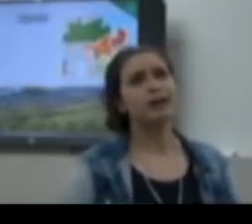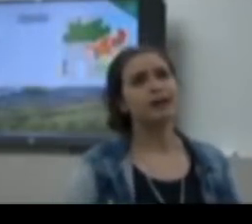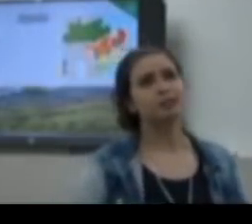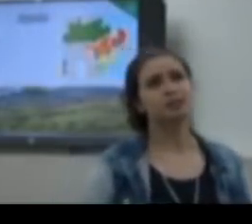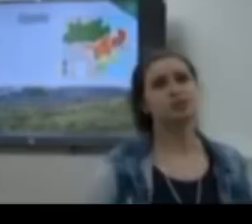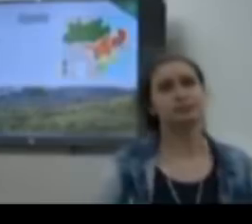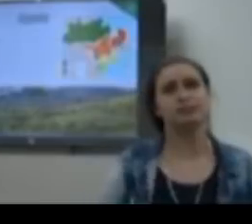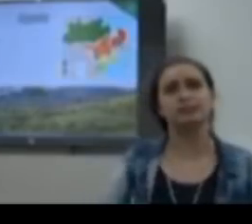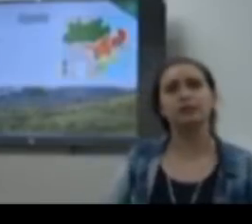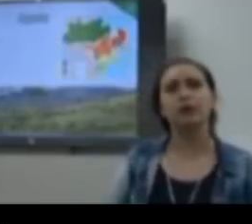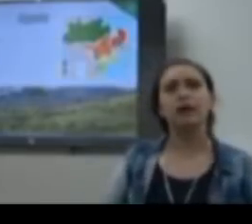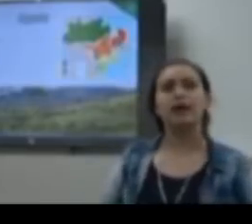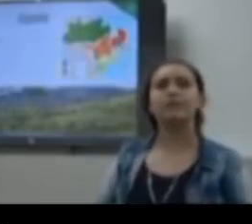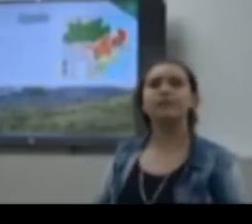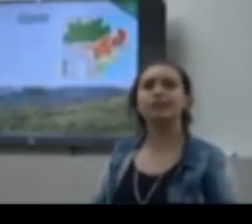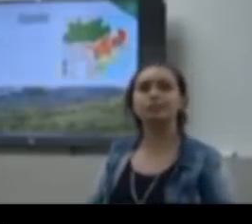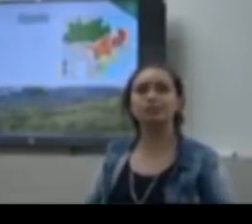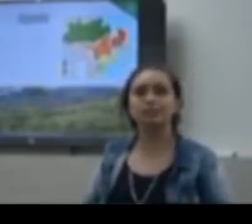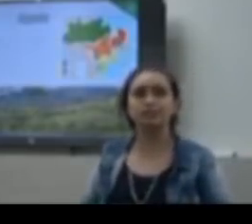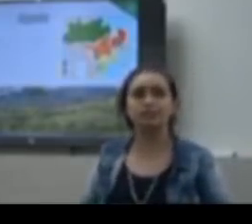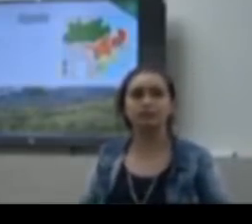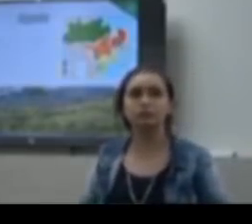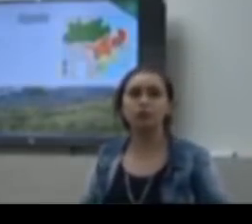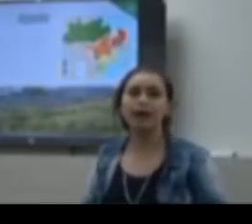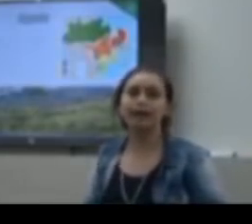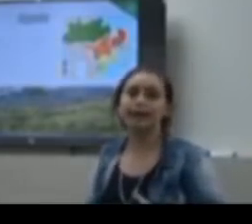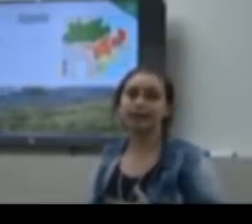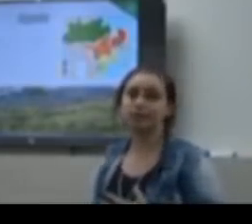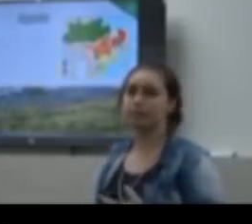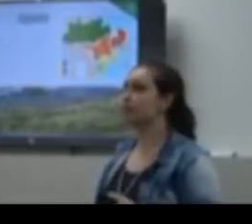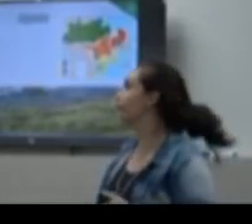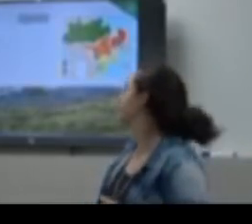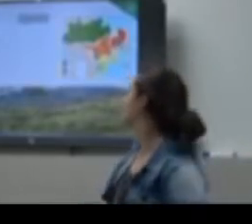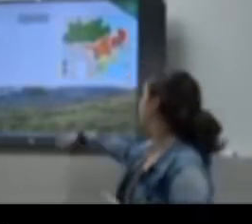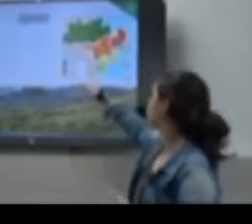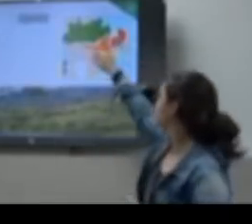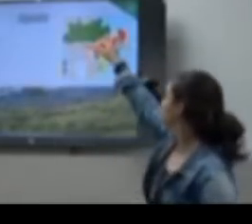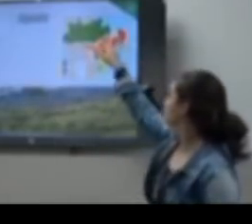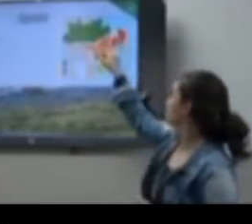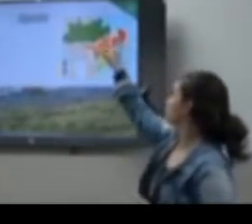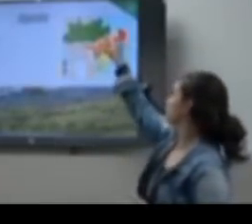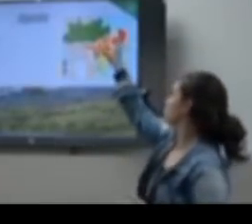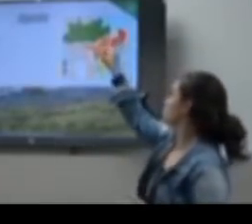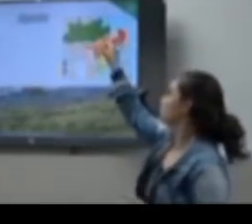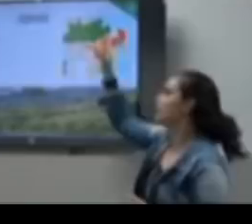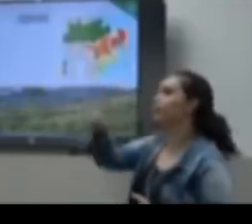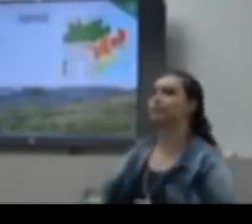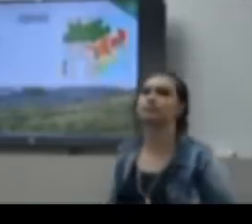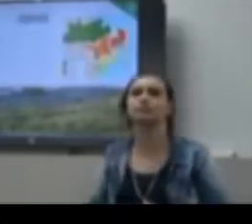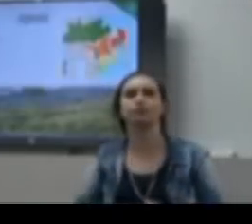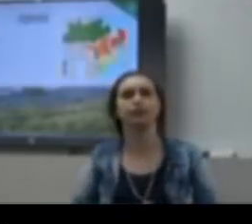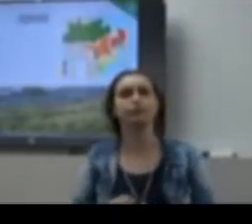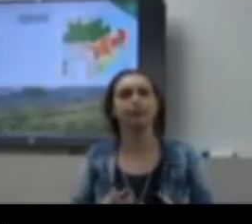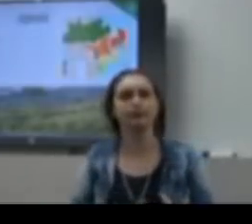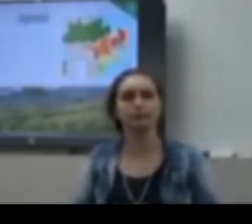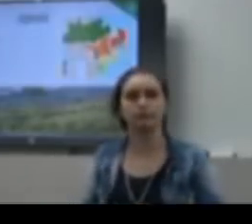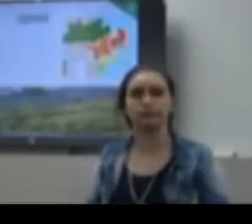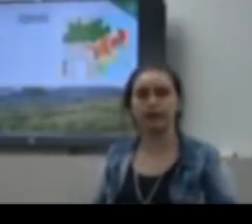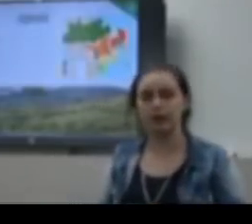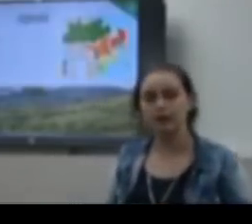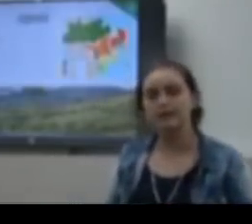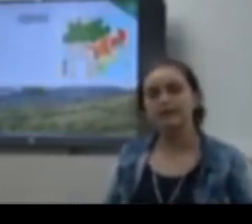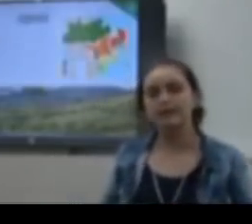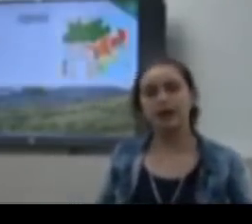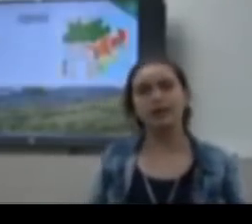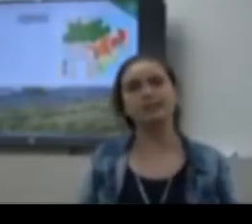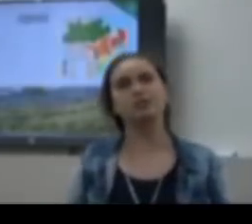E a última faixa de transição é a faixa de transição do Agreste, que fica aqui nessa região, na pontinha do mapa que vocês estão vendo, perto